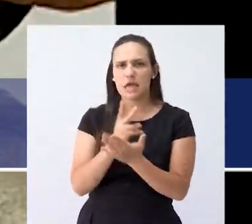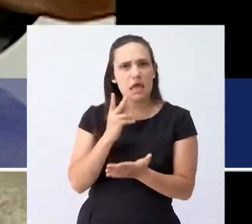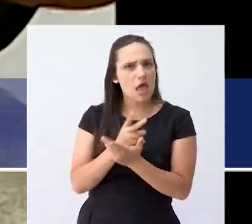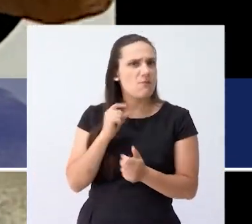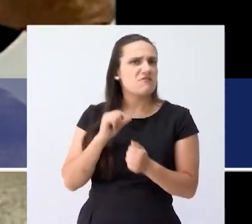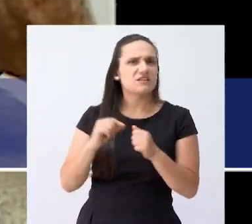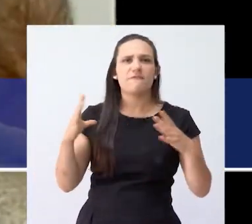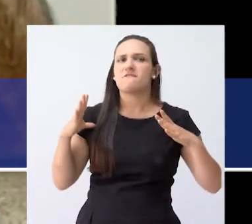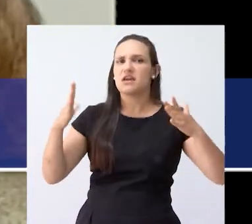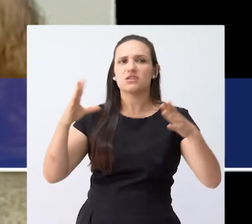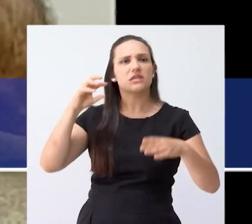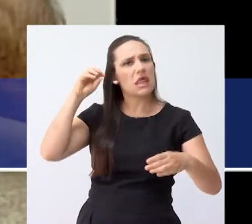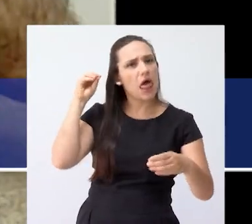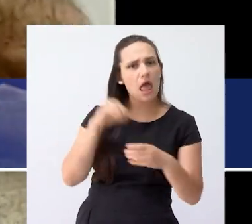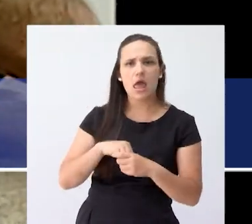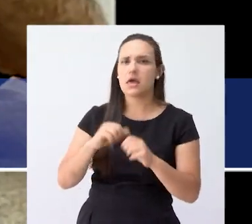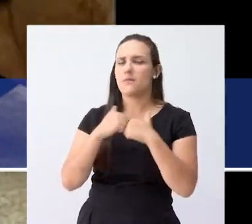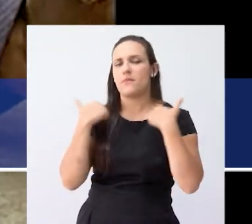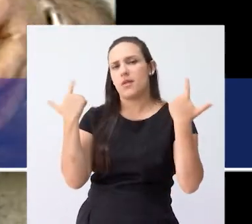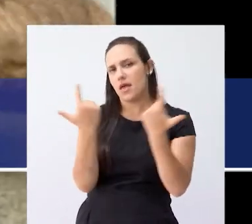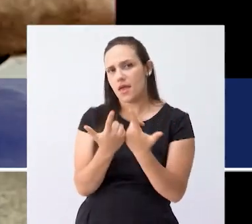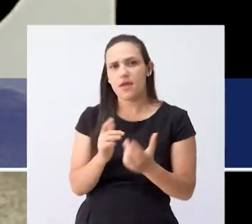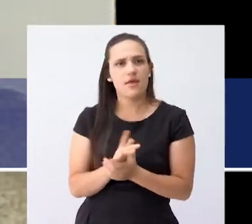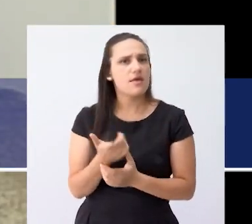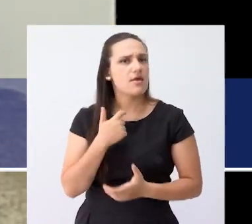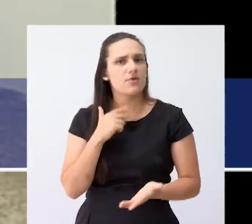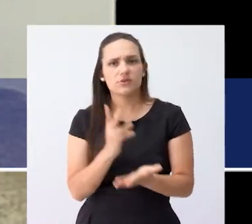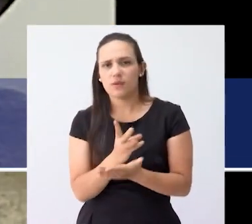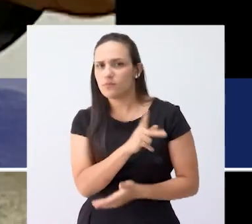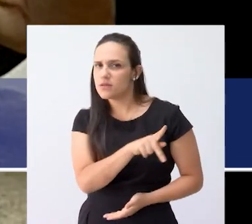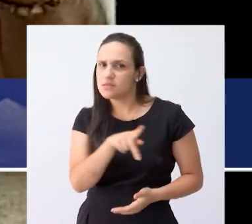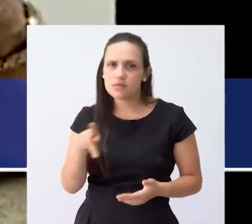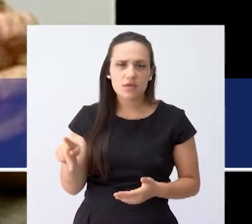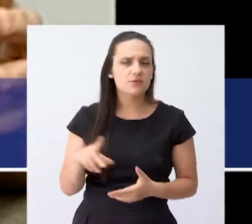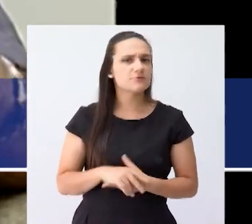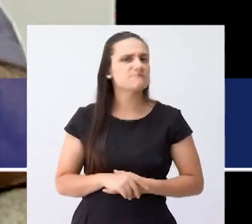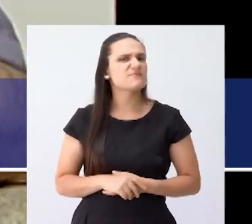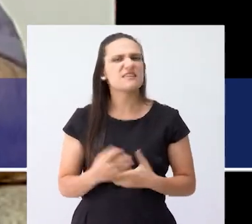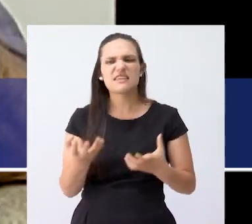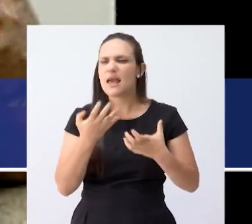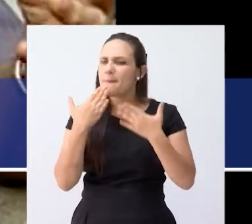queriam, faziam na Assembleia, faziam esse evento lá na Assembleia, e eu, como presidente,